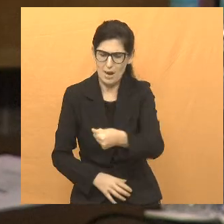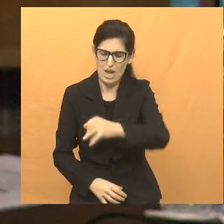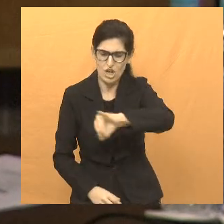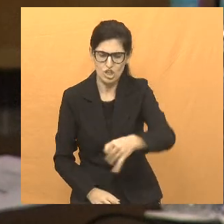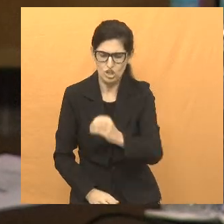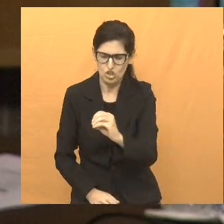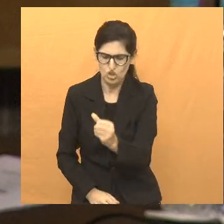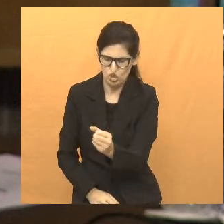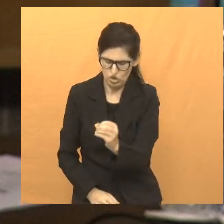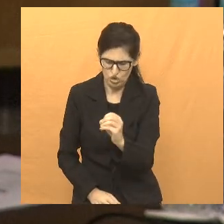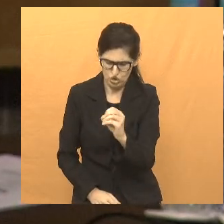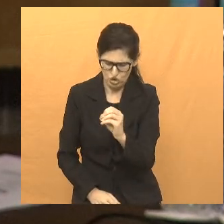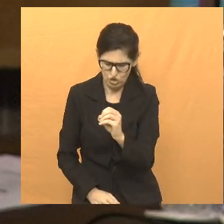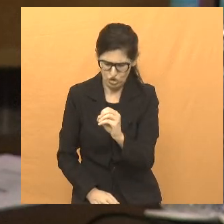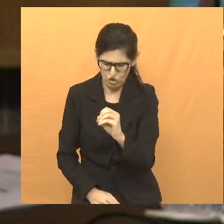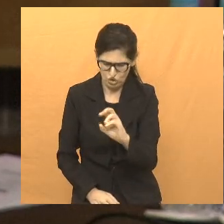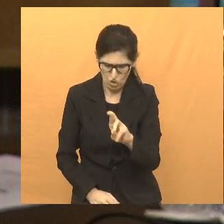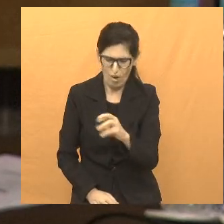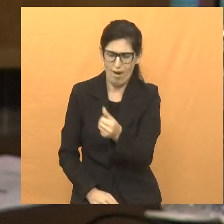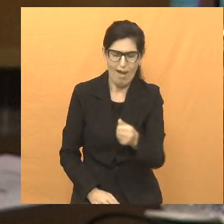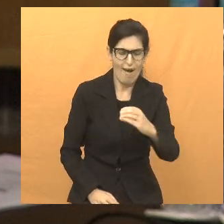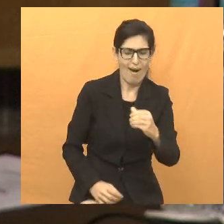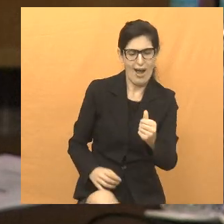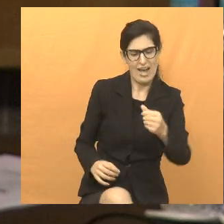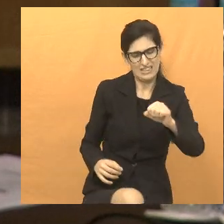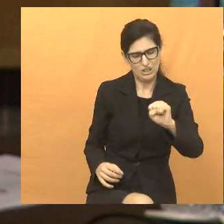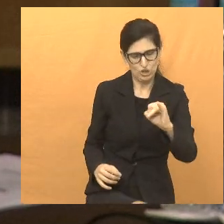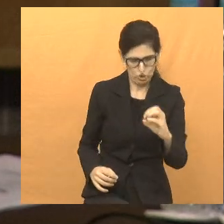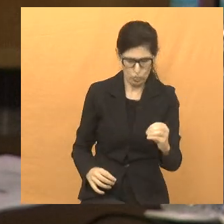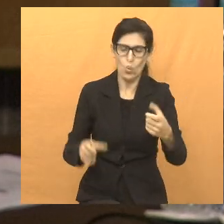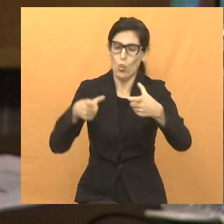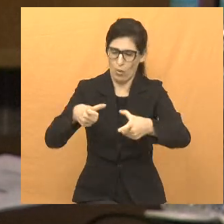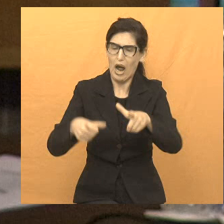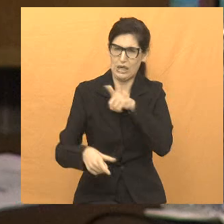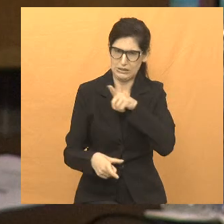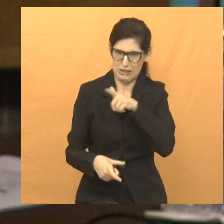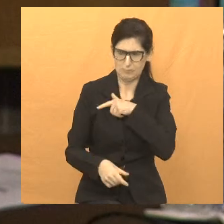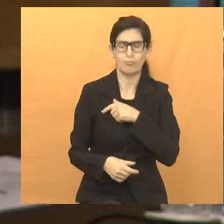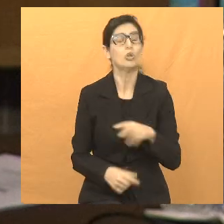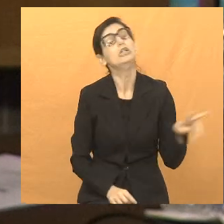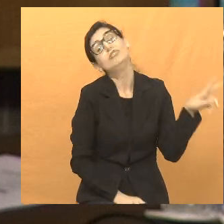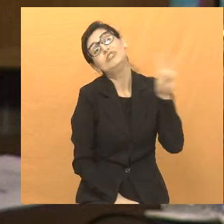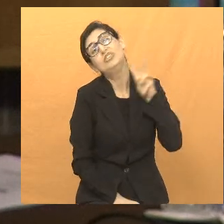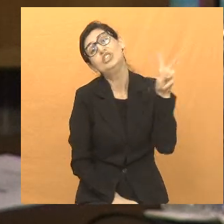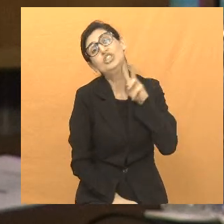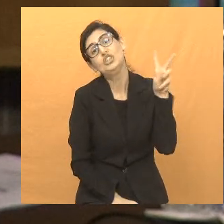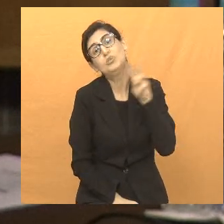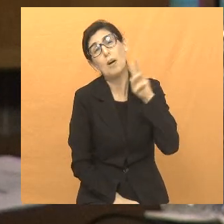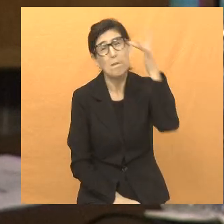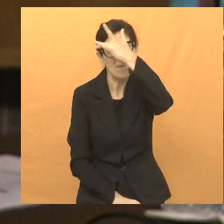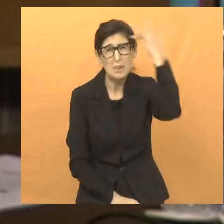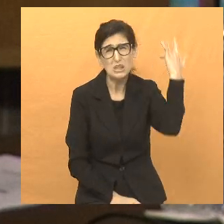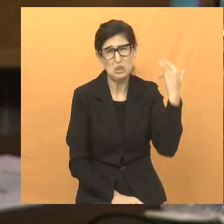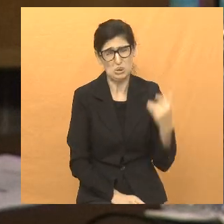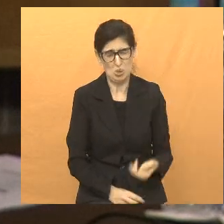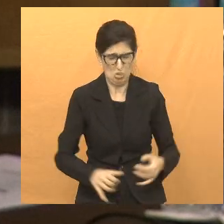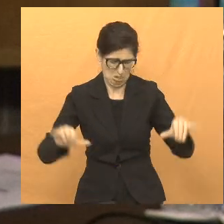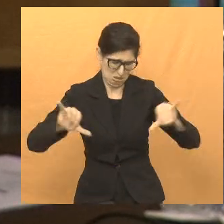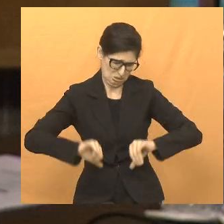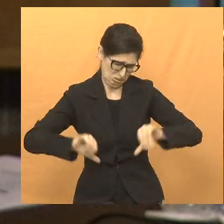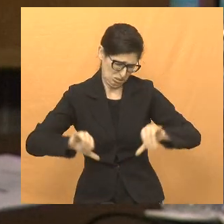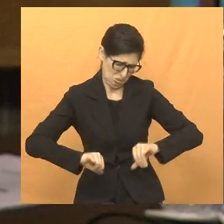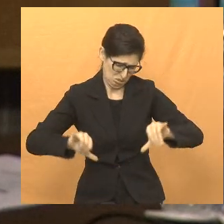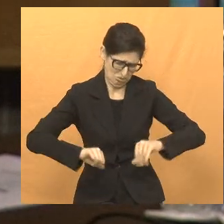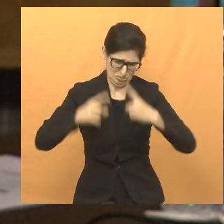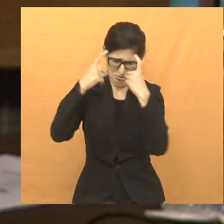nós temos um equipamento chamado Família Segura, onde as vítimas de violência doméstica podem